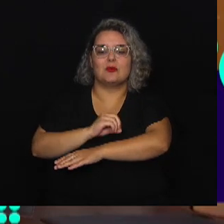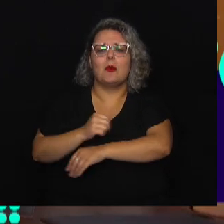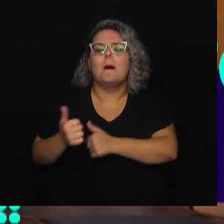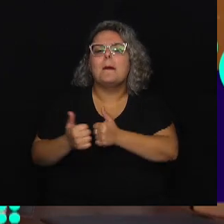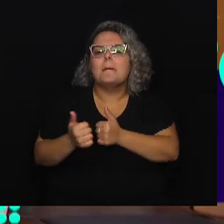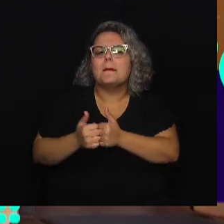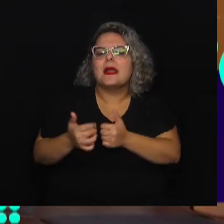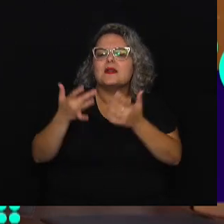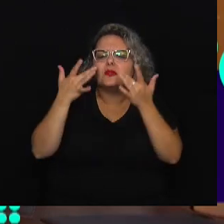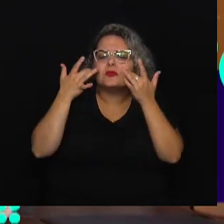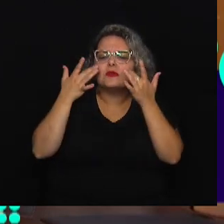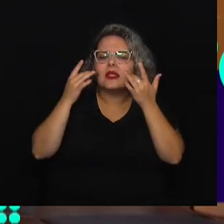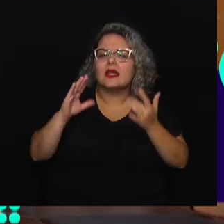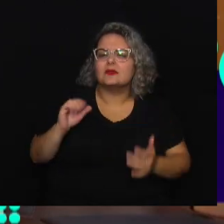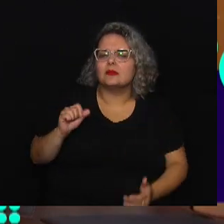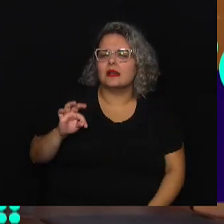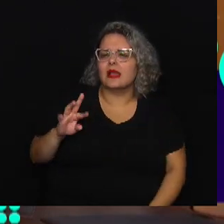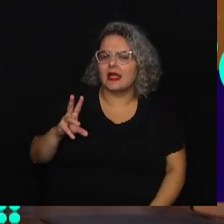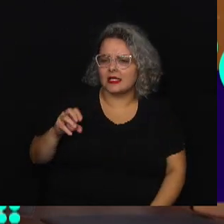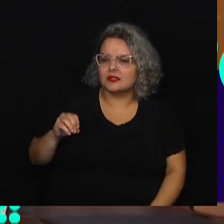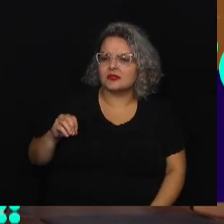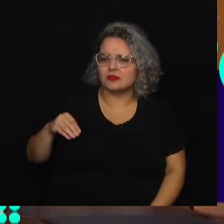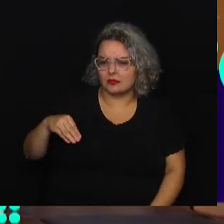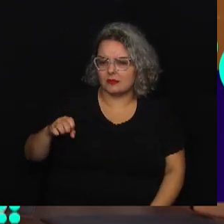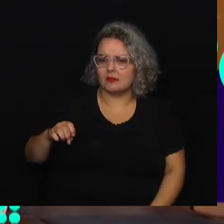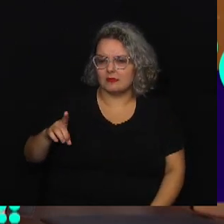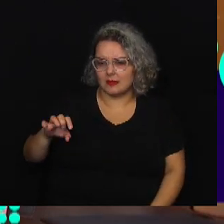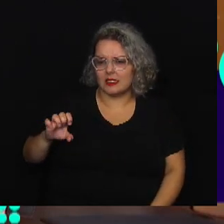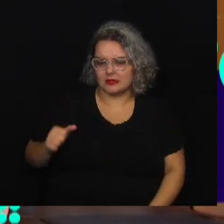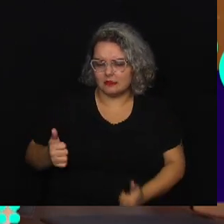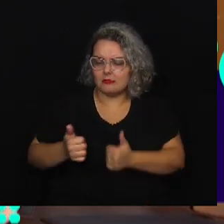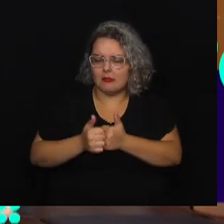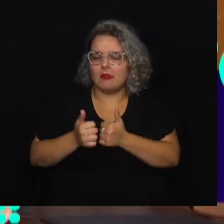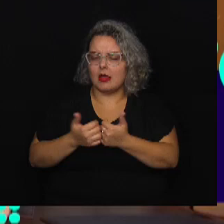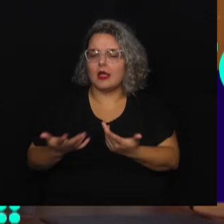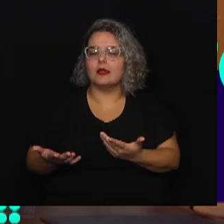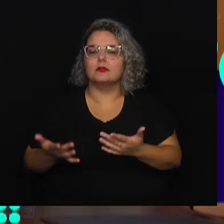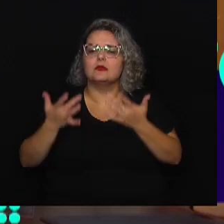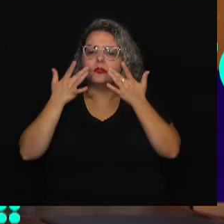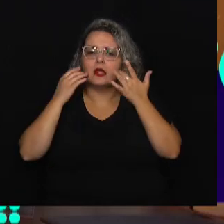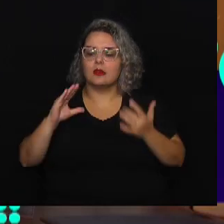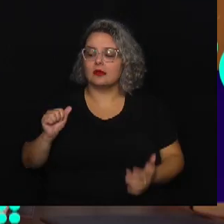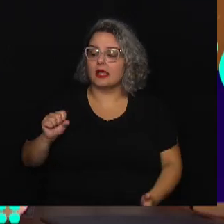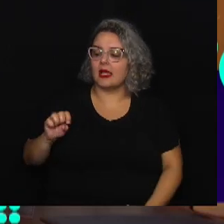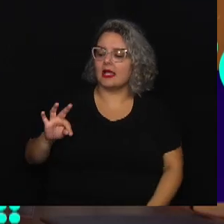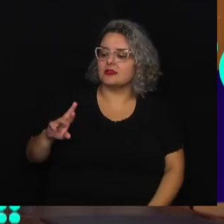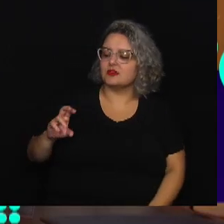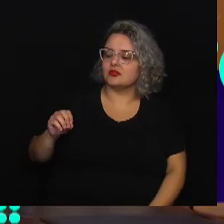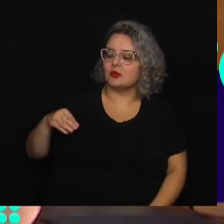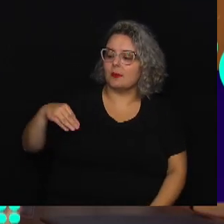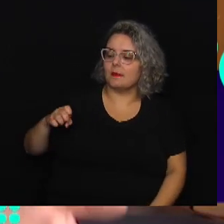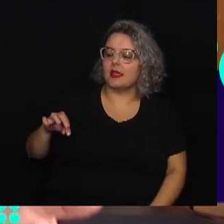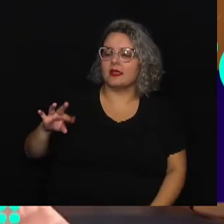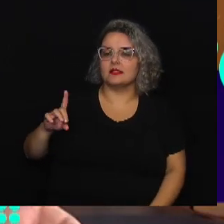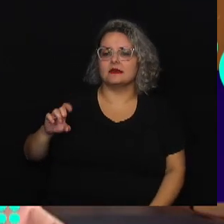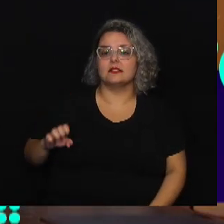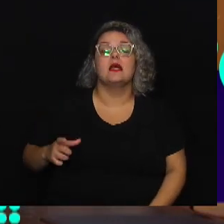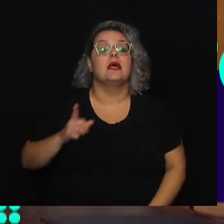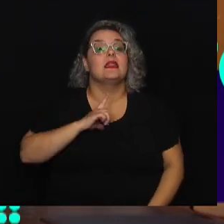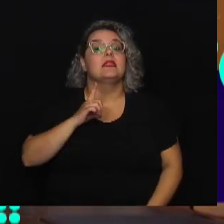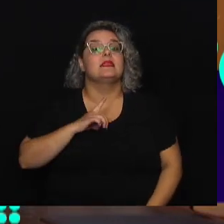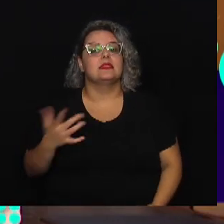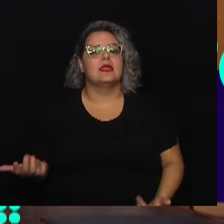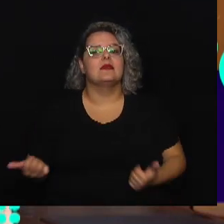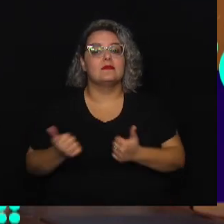Castro Mendes. Para quem não se lembra, é uma referência boa. Perto do Teatro Castro Mendes, lá tem uma concentração. Venha com a sua